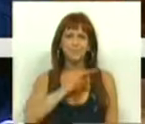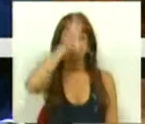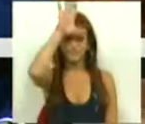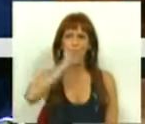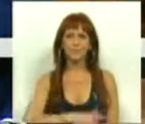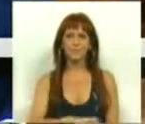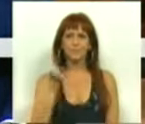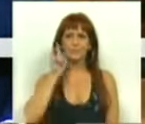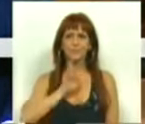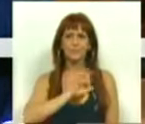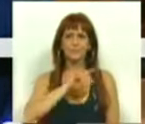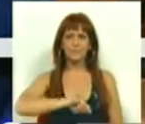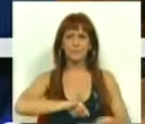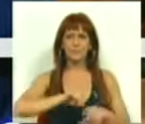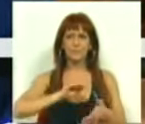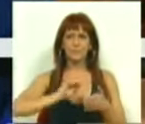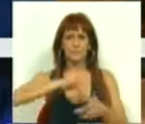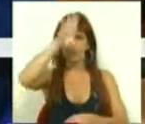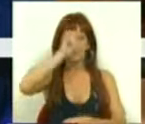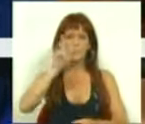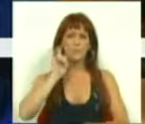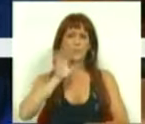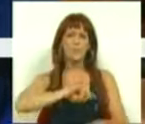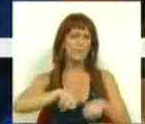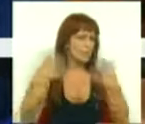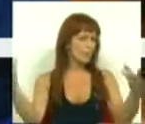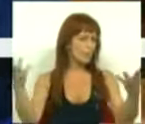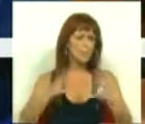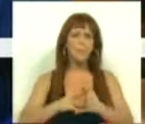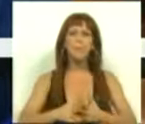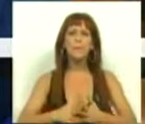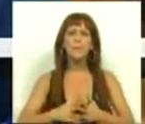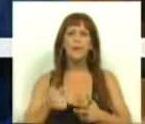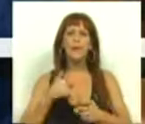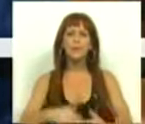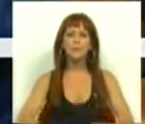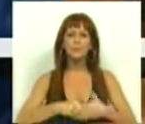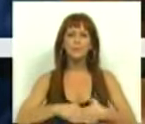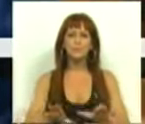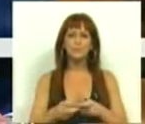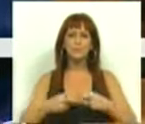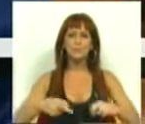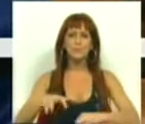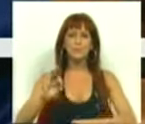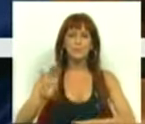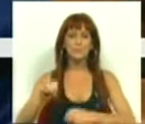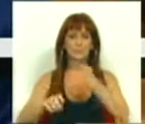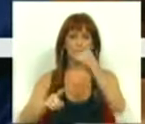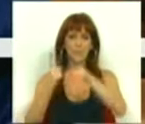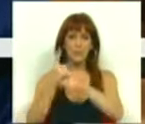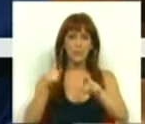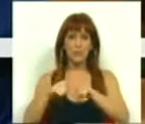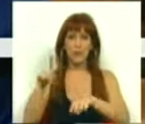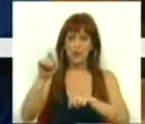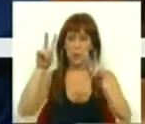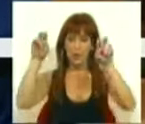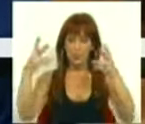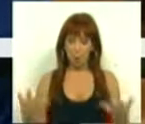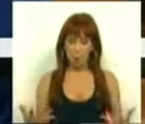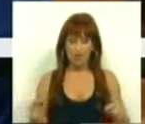Senhor Ministro, Senhoras e Senhores Secretários de Estado, Senhoras e Senhores Deputados, quero cumprimentar o Grupo Parlamentar do Partido Socialista pela escolha do